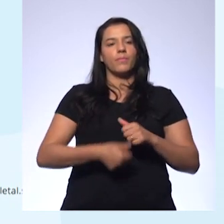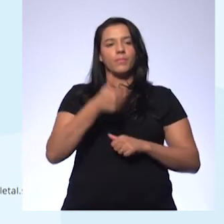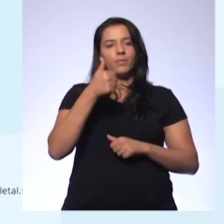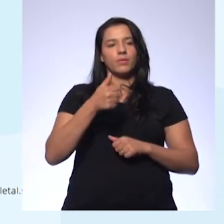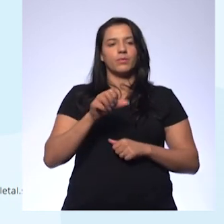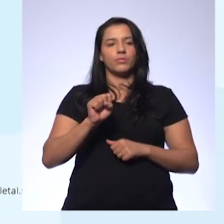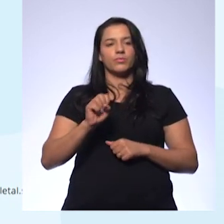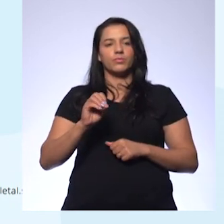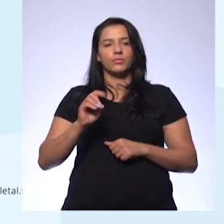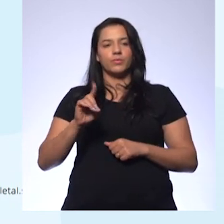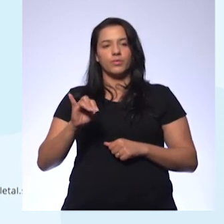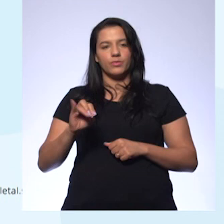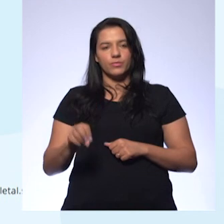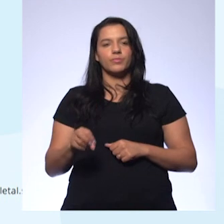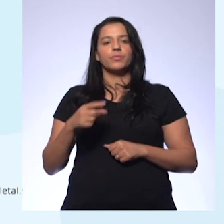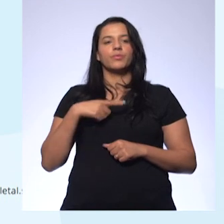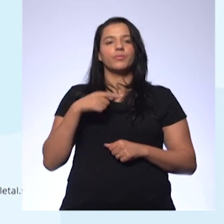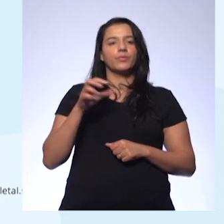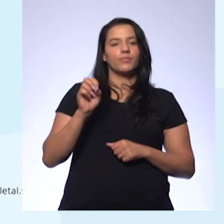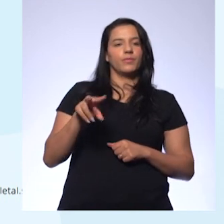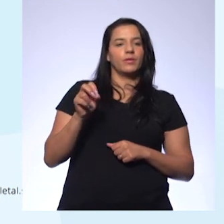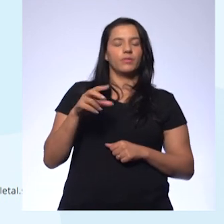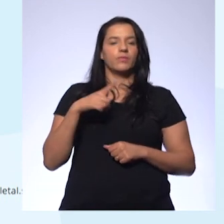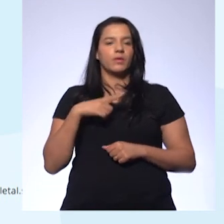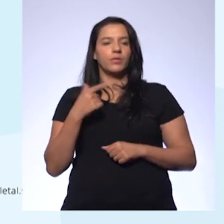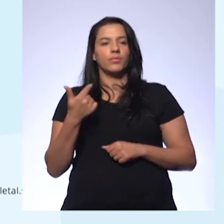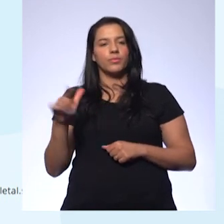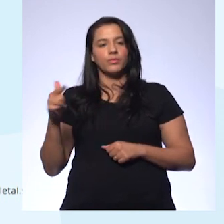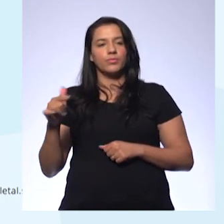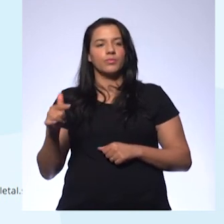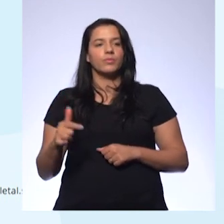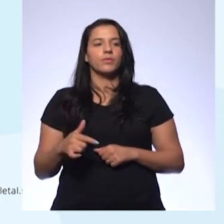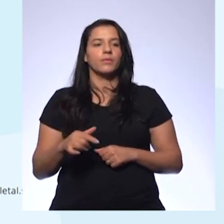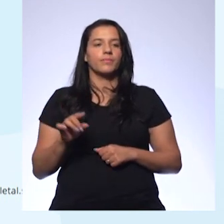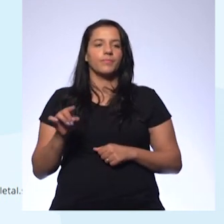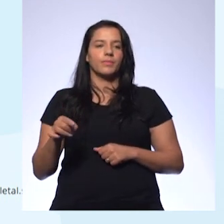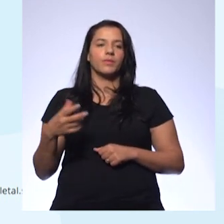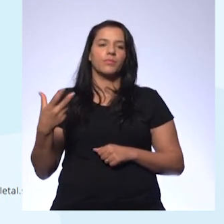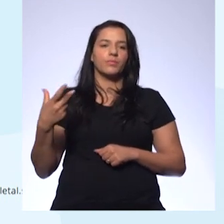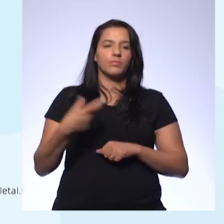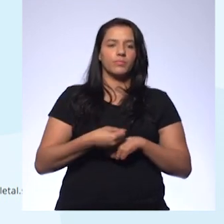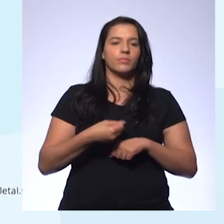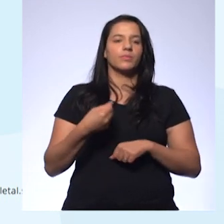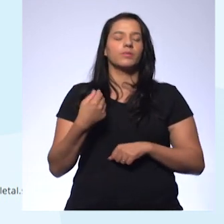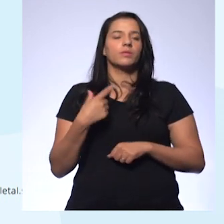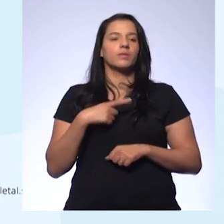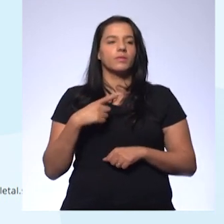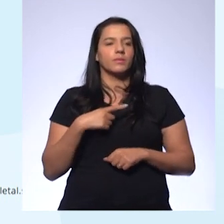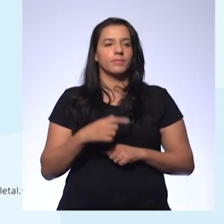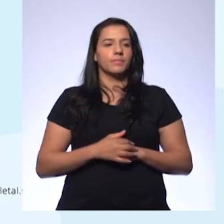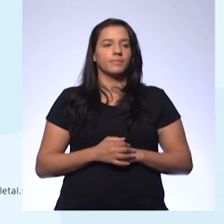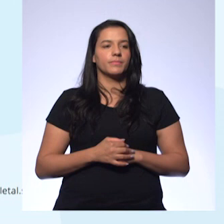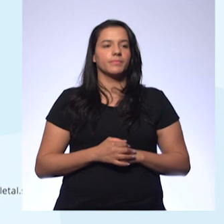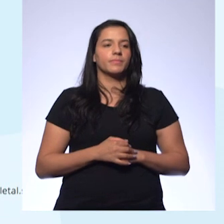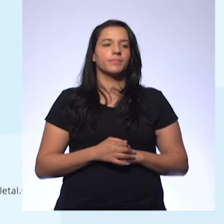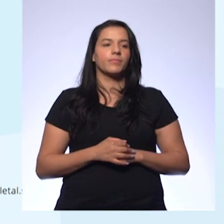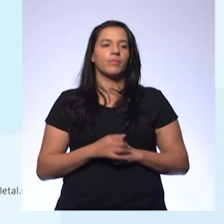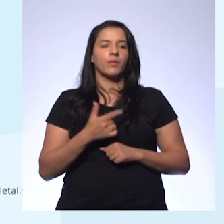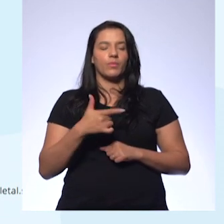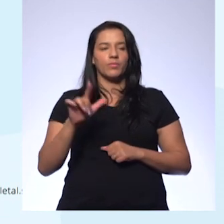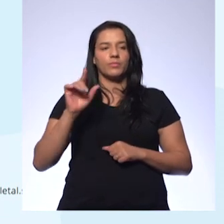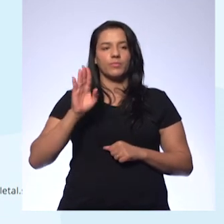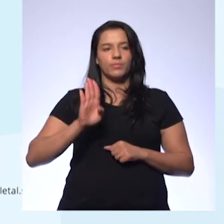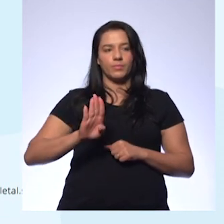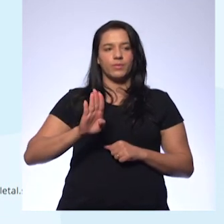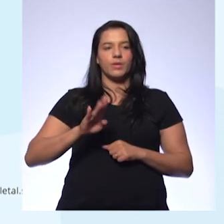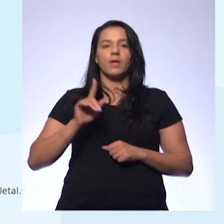não. Um é venenoso e o outro não é. E um tem o poder de anestesia e o outro não. O item B, ele perguntou se eles